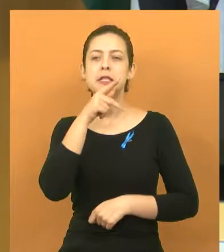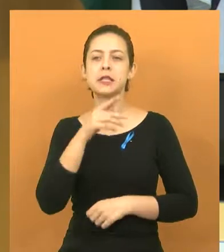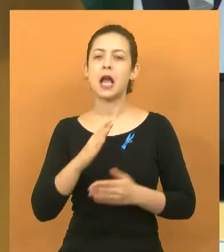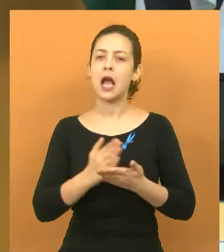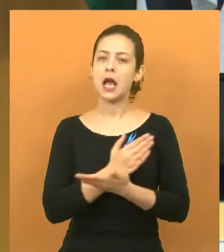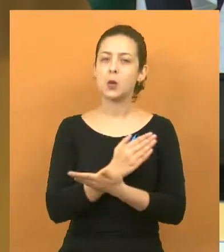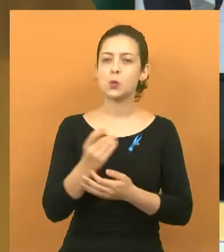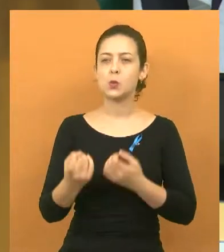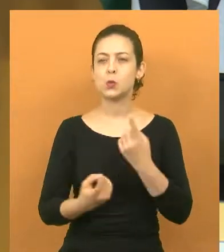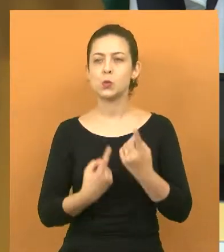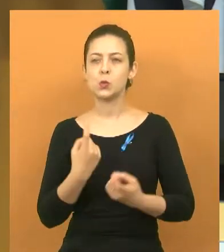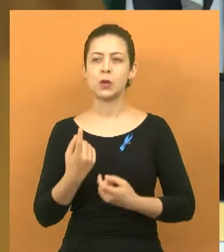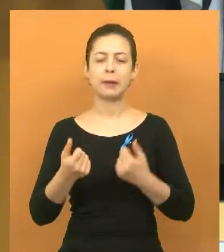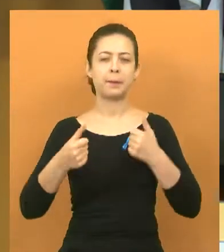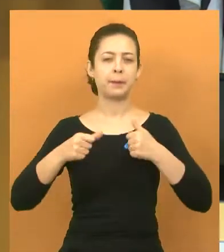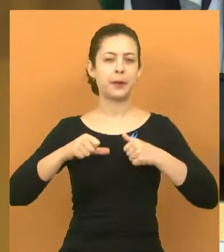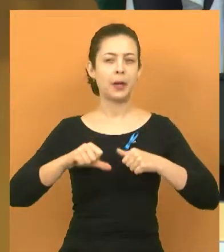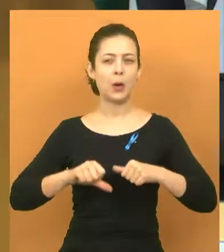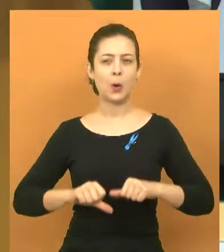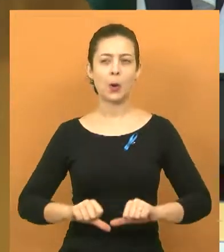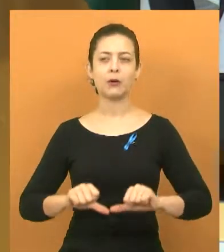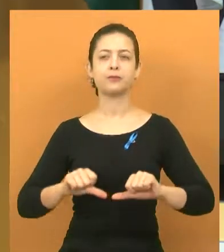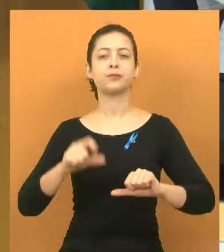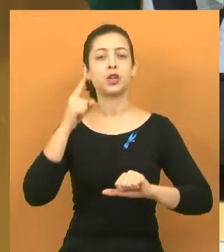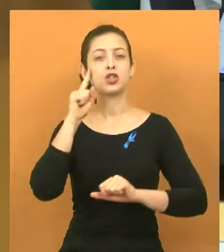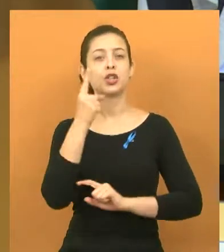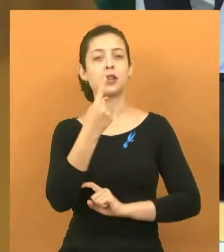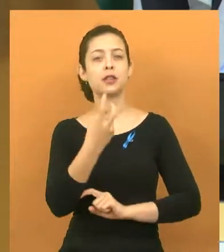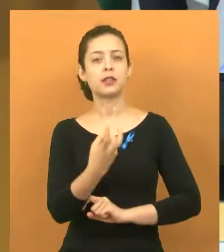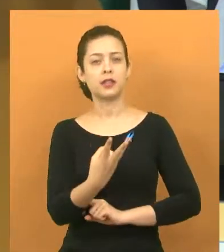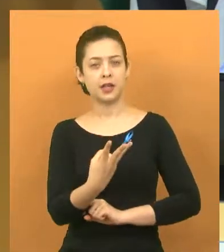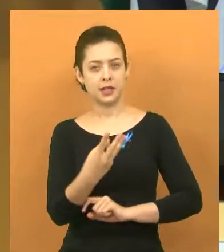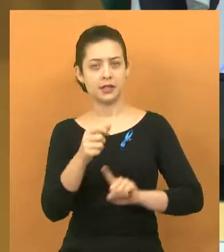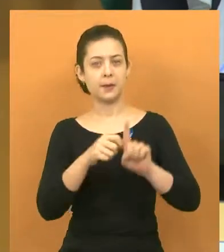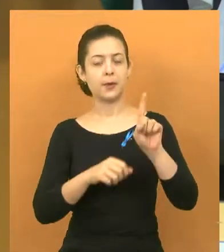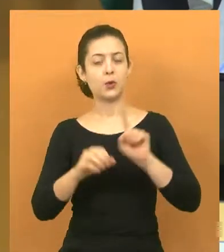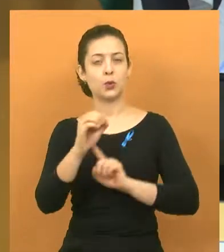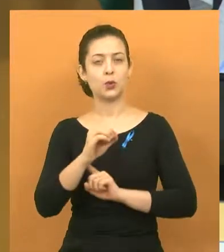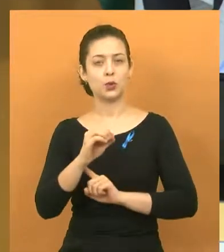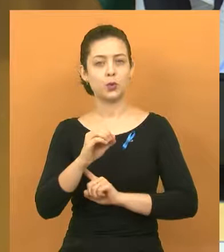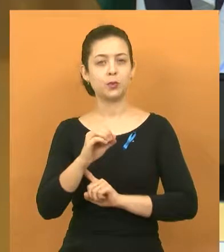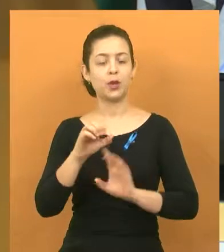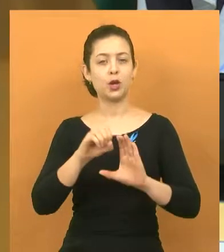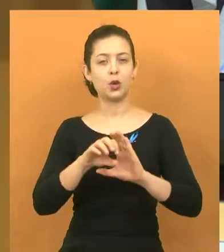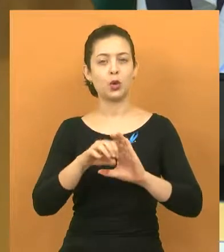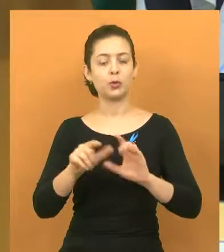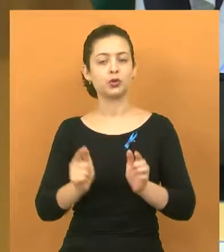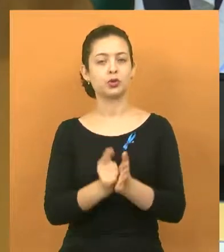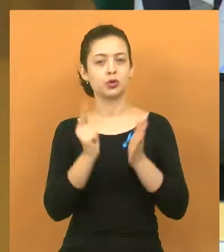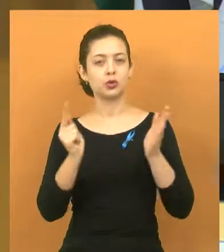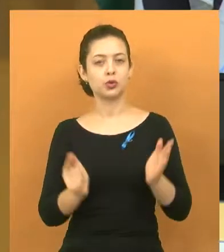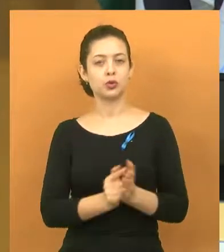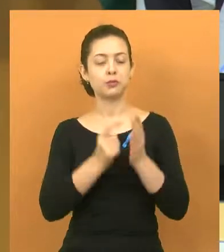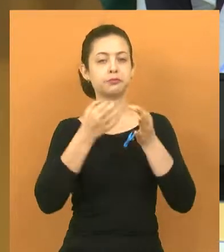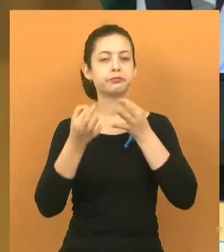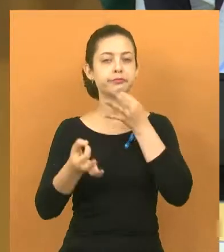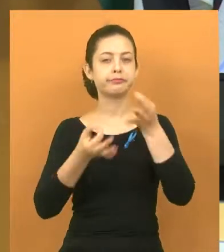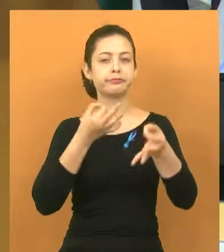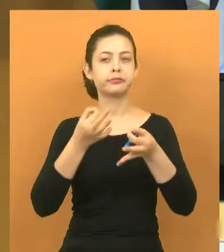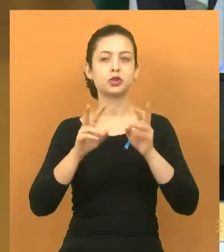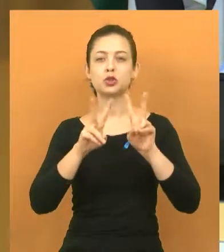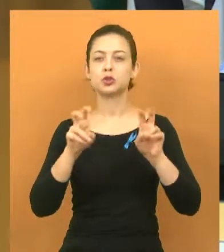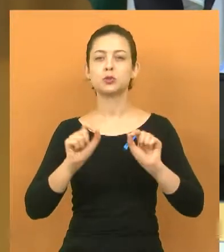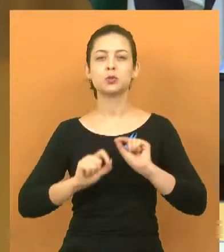que conseguem ficar pior. No dia 13/10, o jornal O Globo fez um comentário aqui sobre